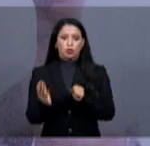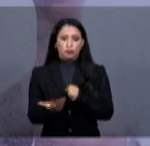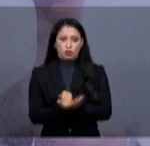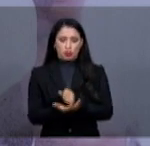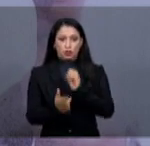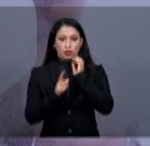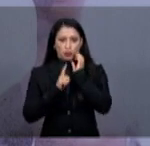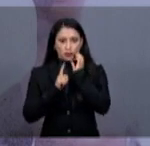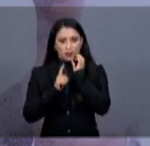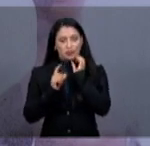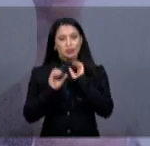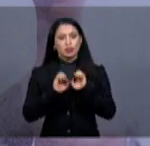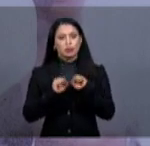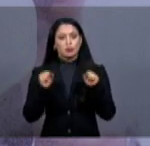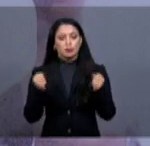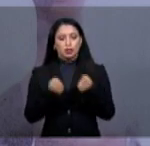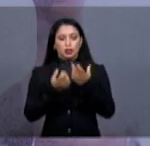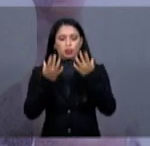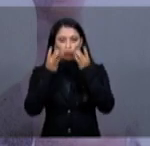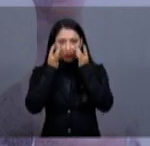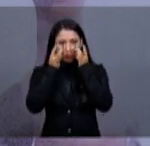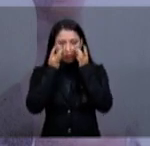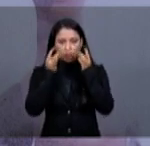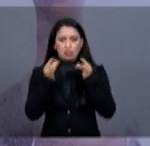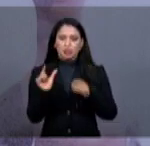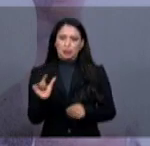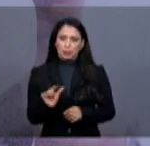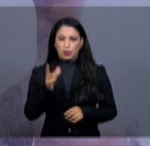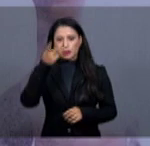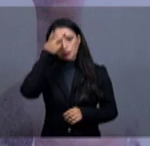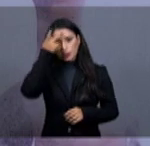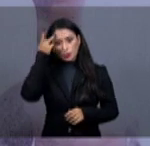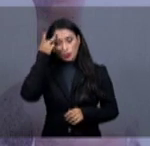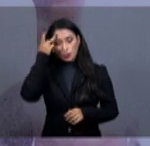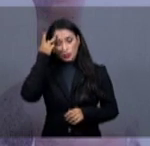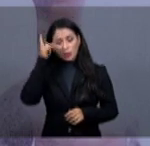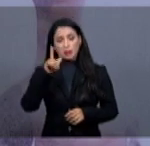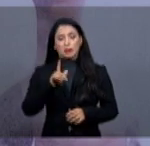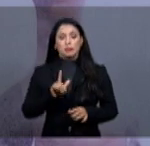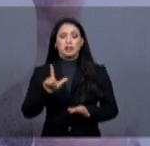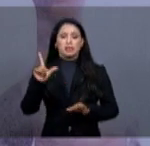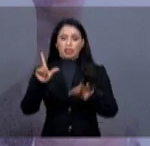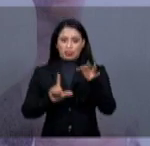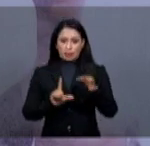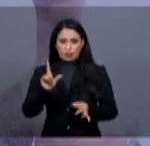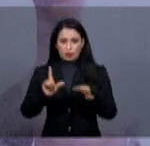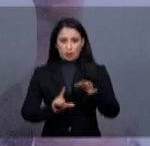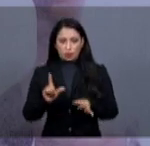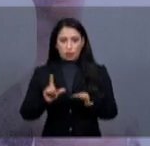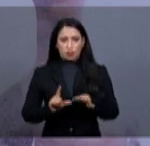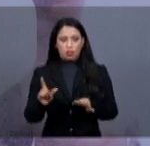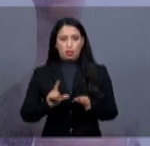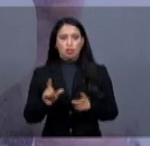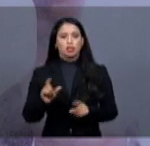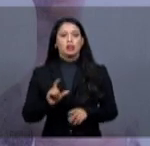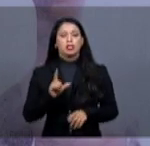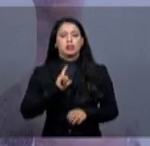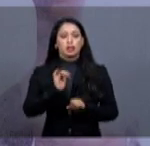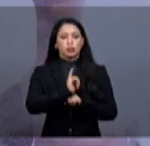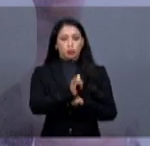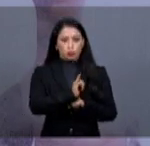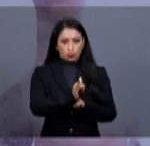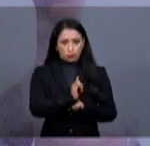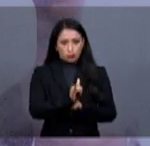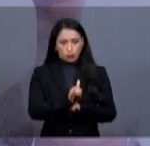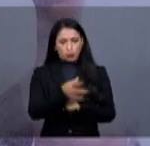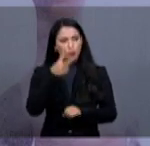presença restrita, mas está sendo transmitido ao vivo pela TV Justiça e pelo YouTube do Supremo Tribunal Federal. Todos os